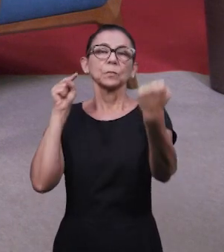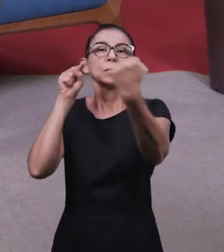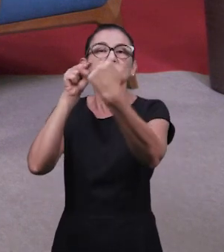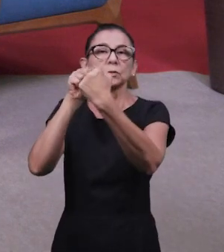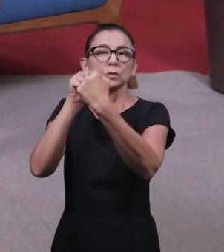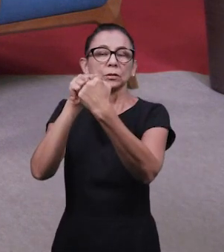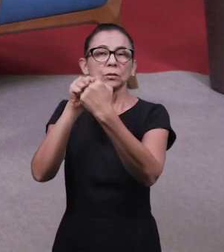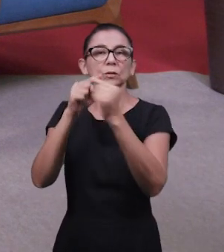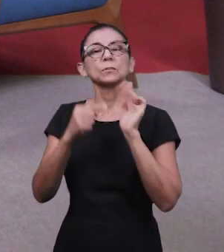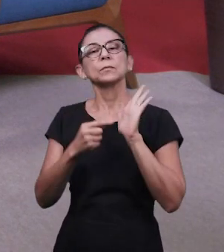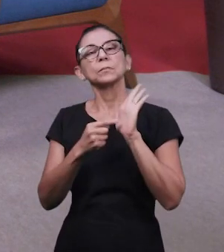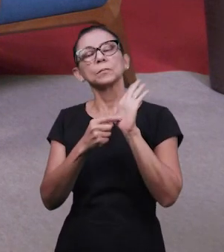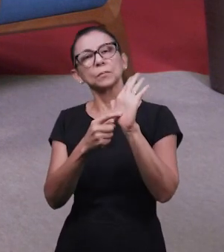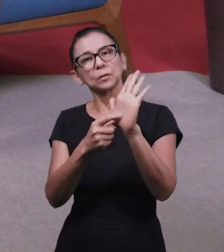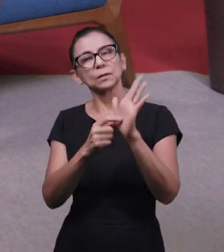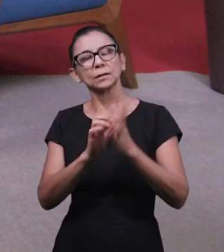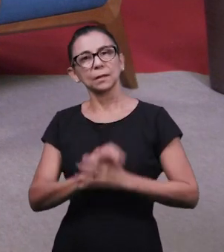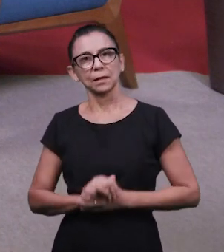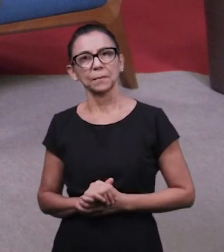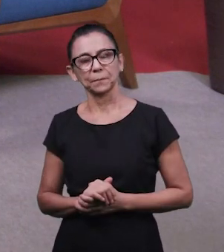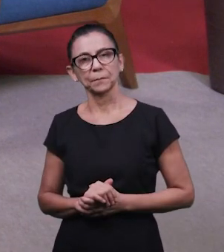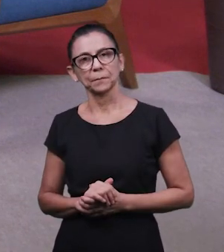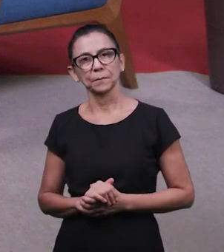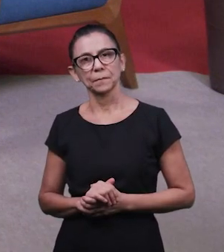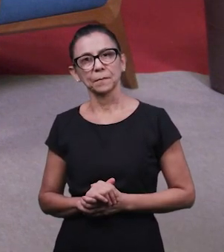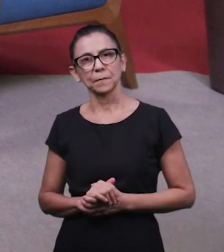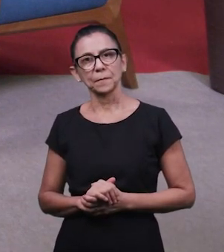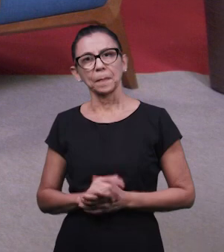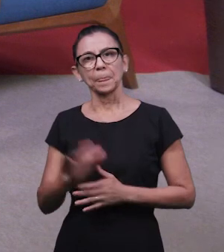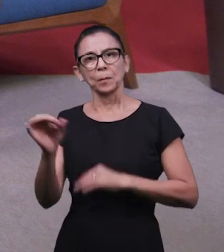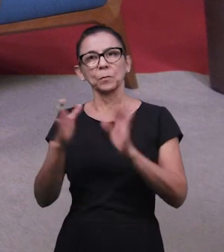Deus não é contado, não é? Então,